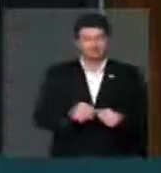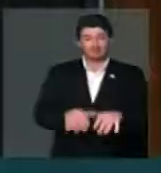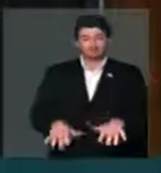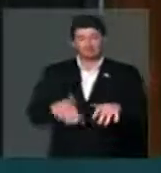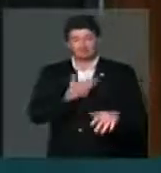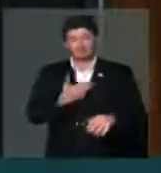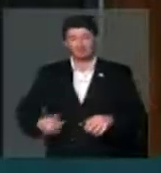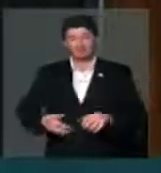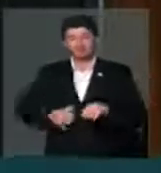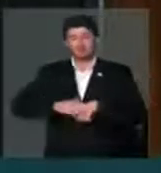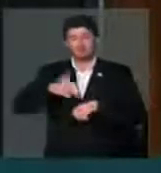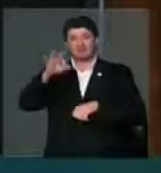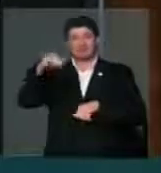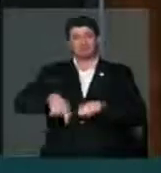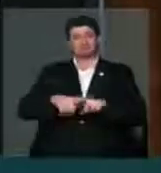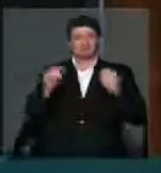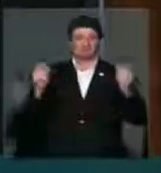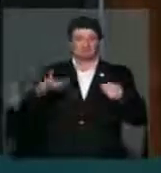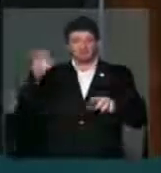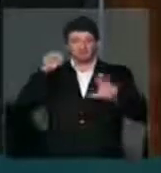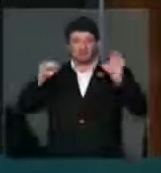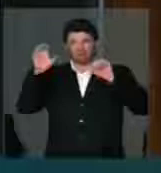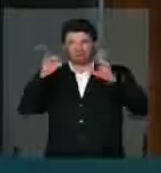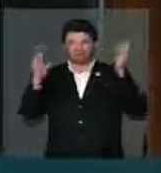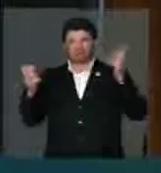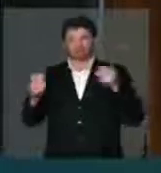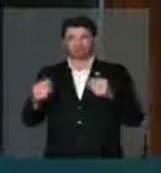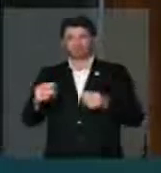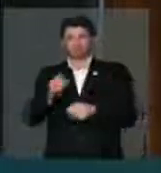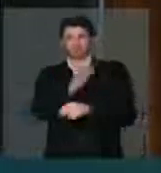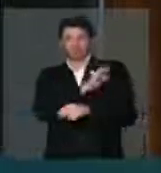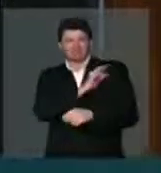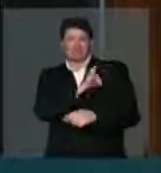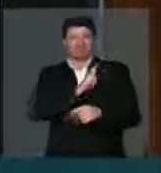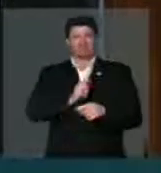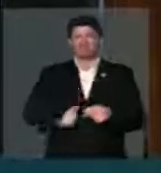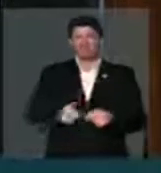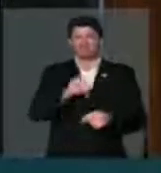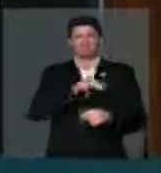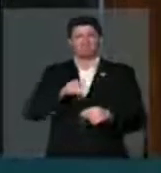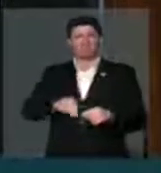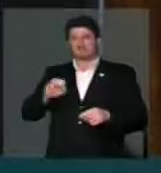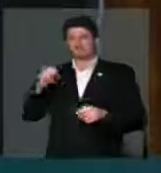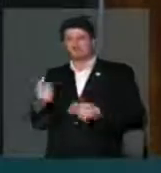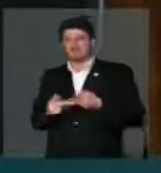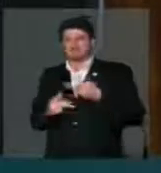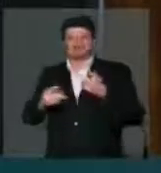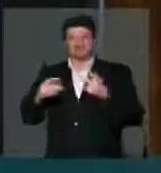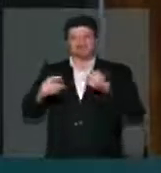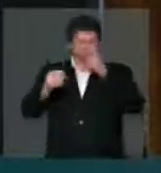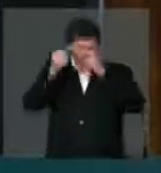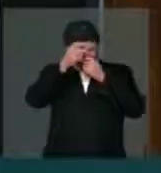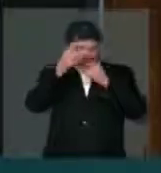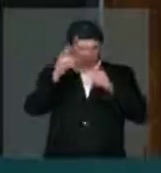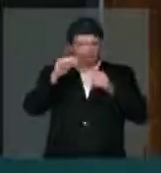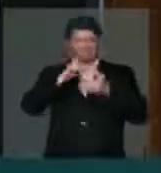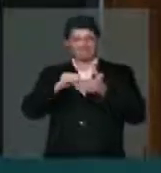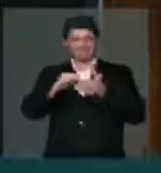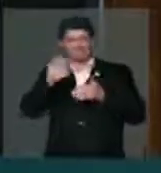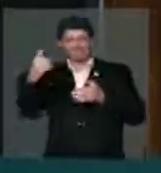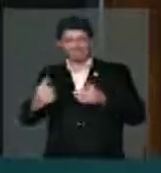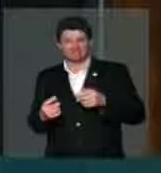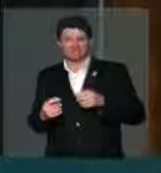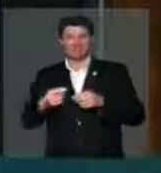públicas aqui em Brasília para ouvir técnicos, governadores, prefeitos, ex-ministros, ex-secretários da Receita,